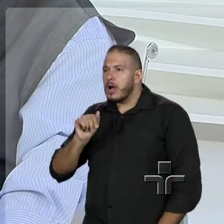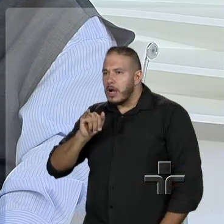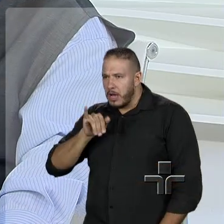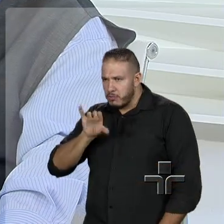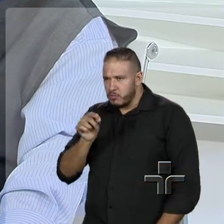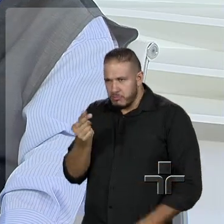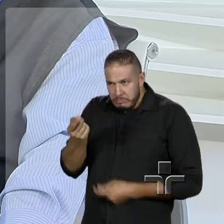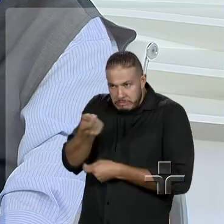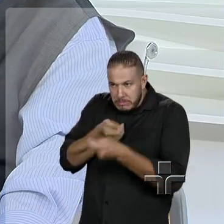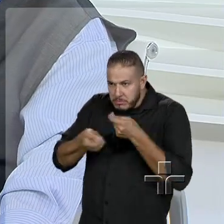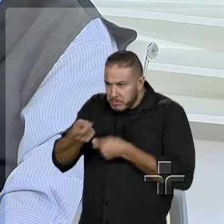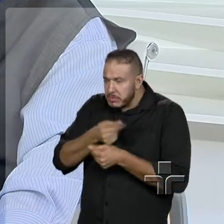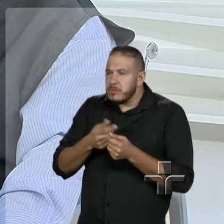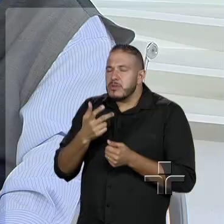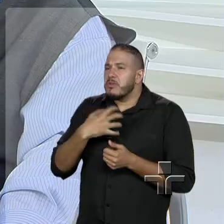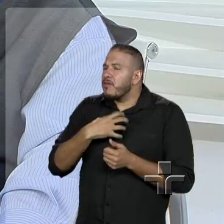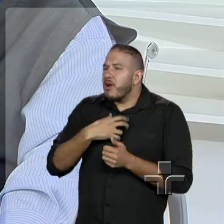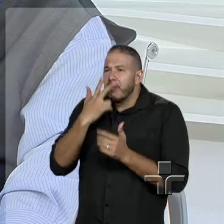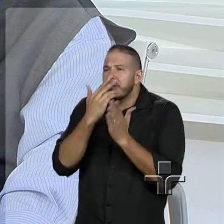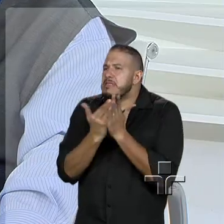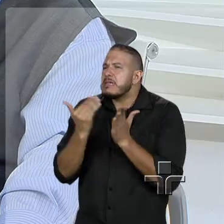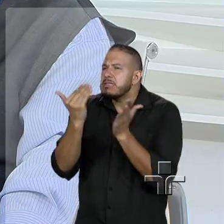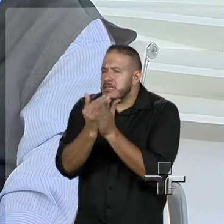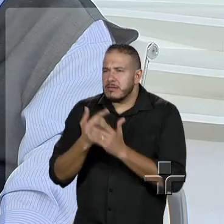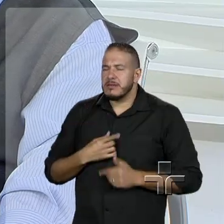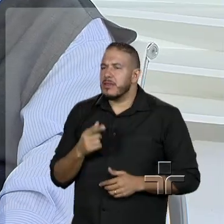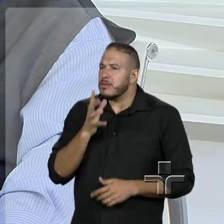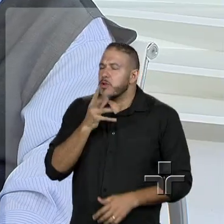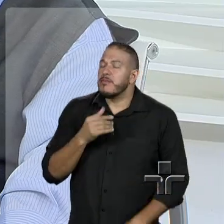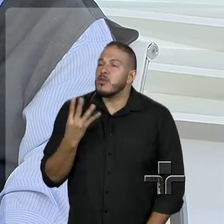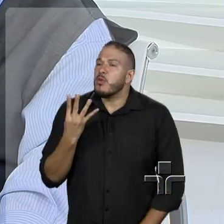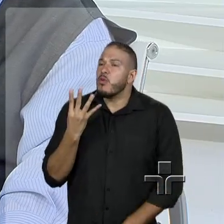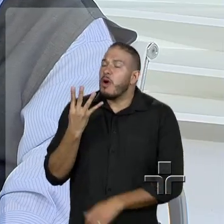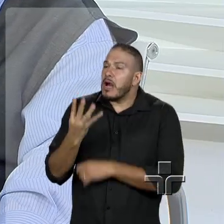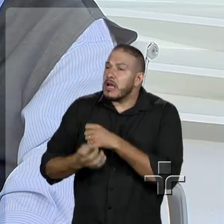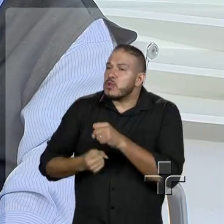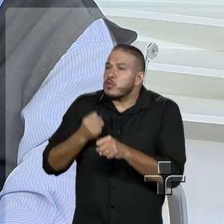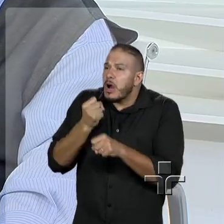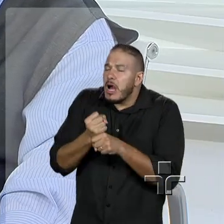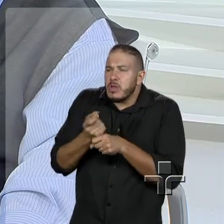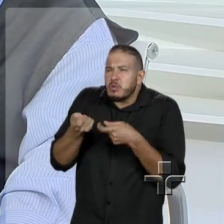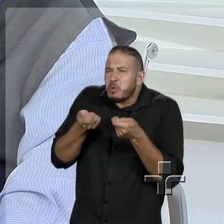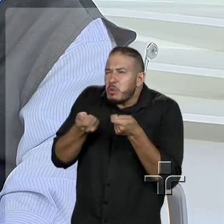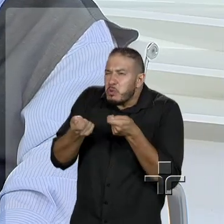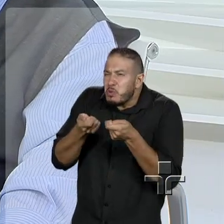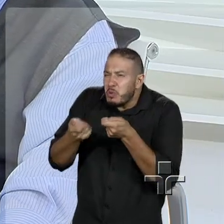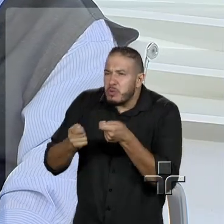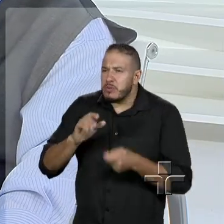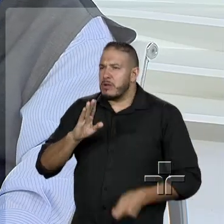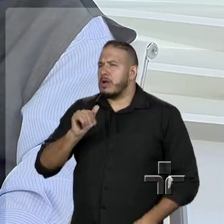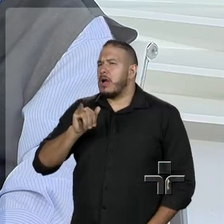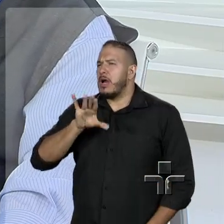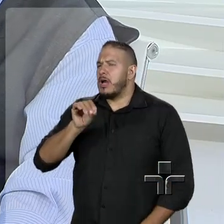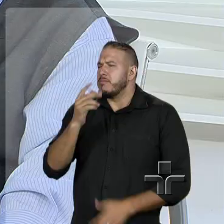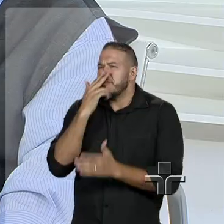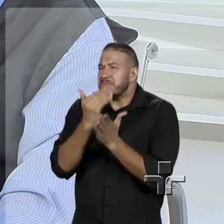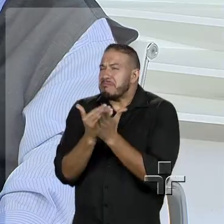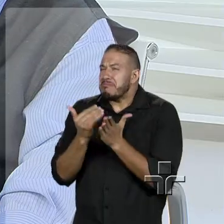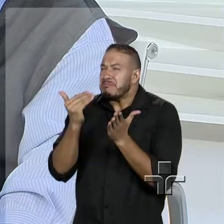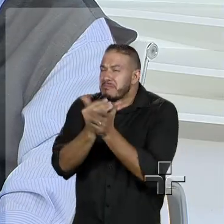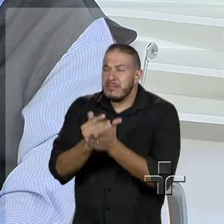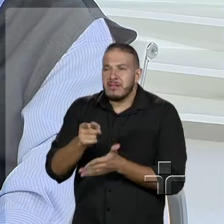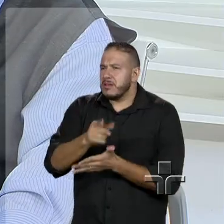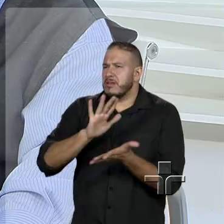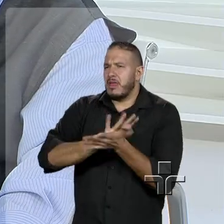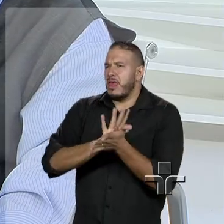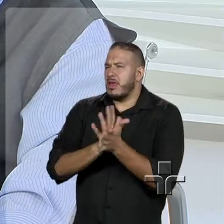maneira exagerada. Você fez 4 anos de um controle de câmbio gigantesco, destruindo tudo